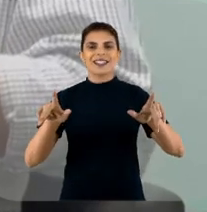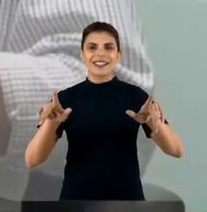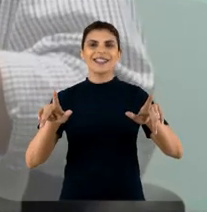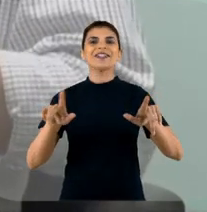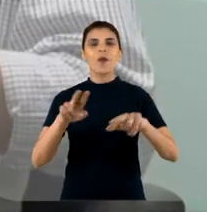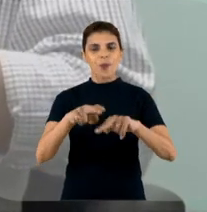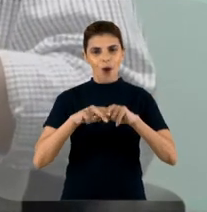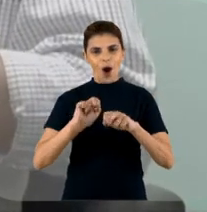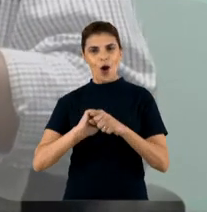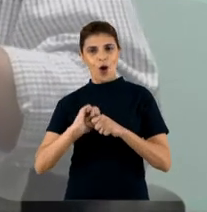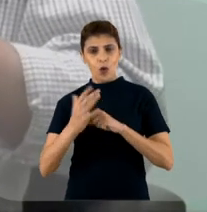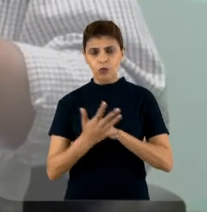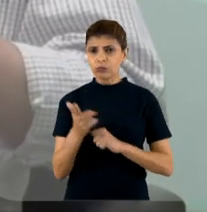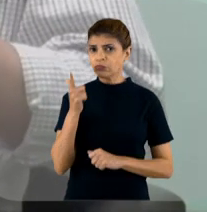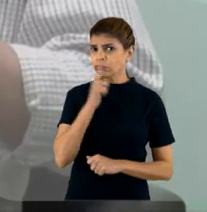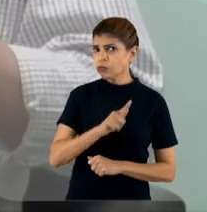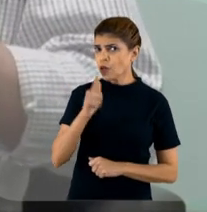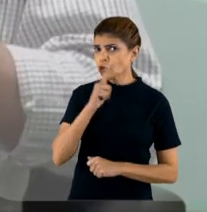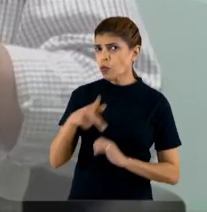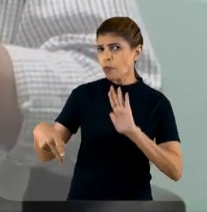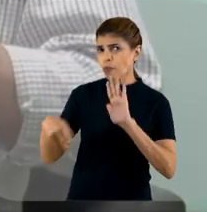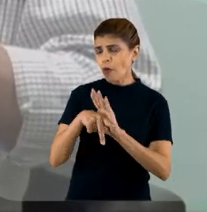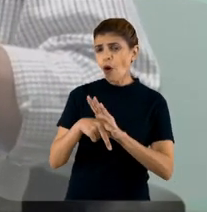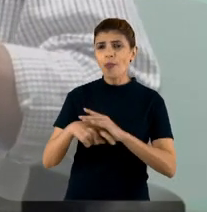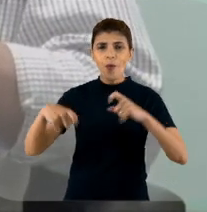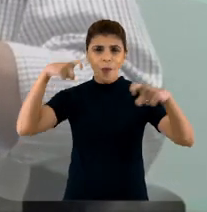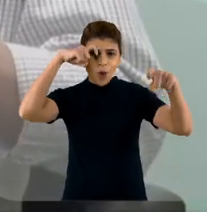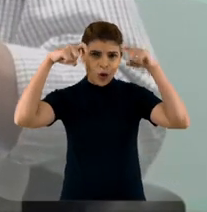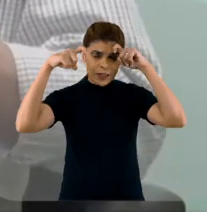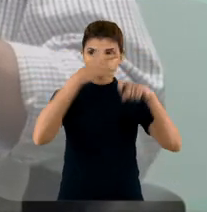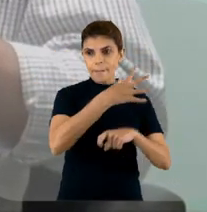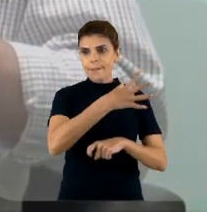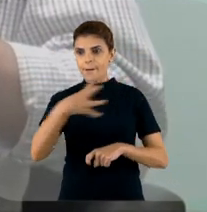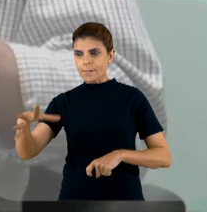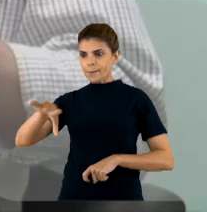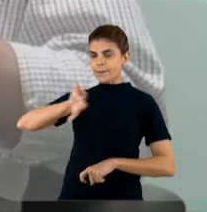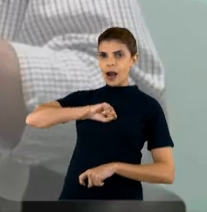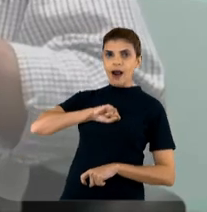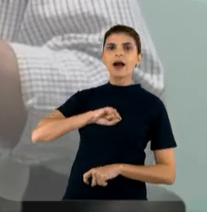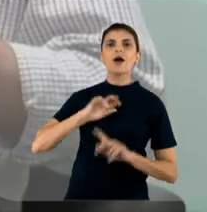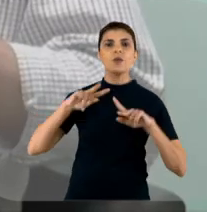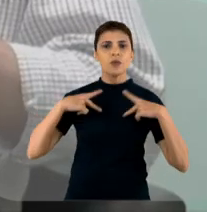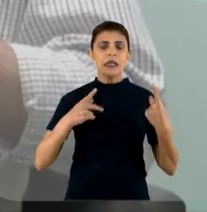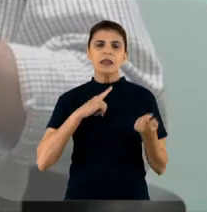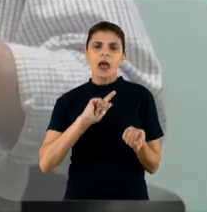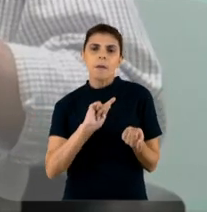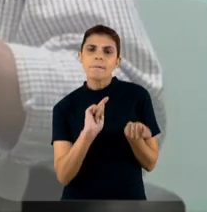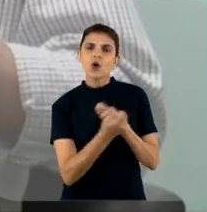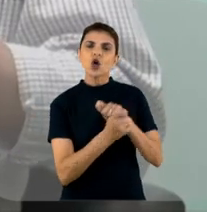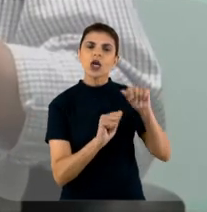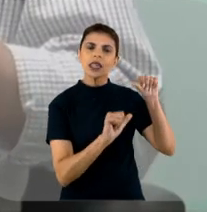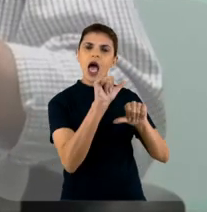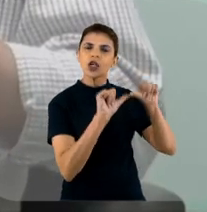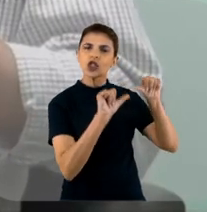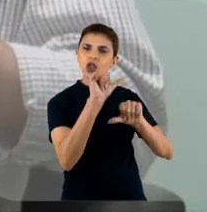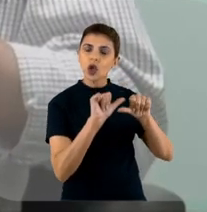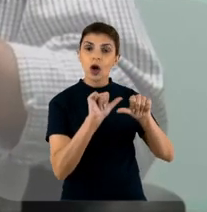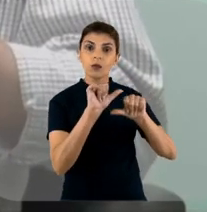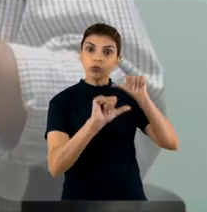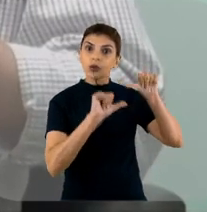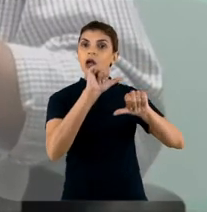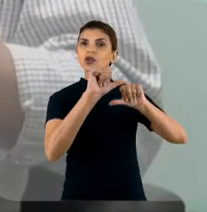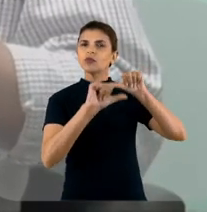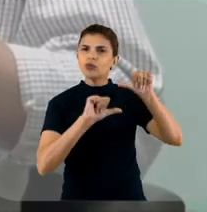Ina esse salto do coronavírus né normalmente ele não salta direto do morcego para o ser humano ele tem que passar por uma mutações É que